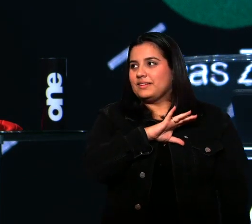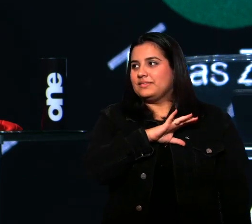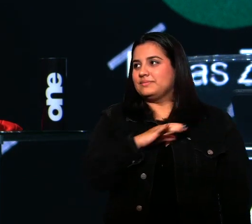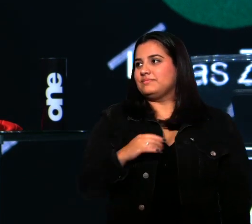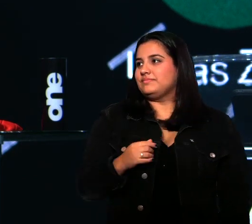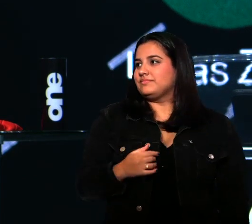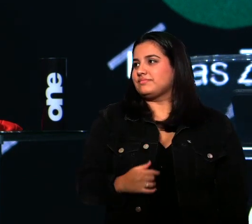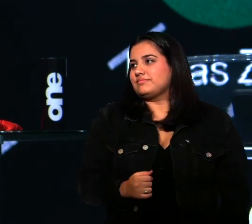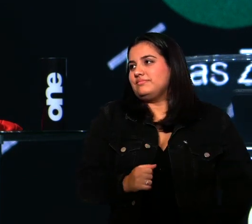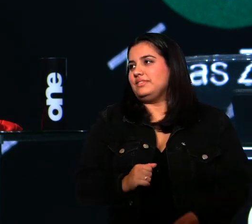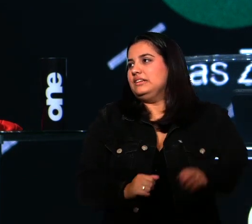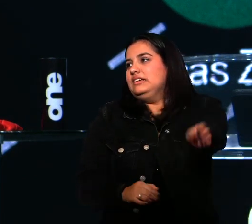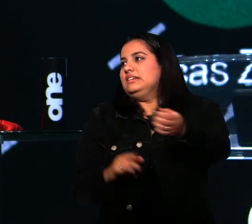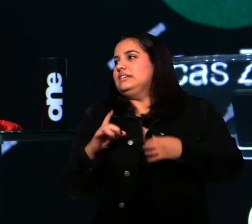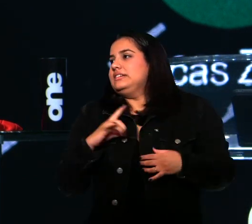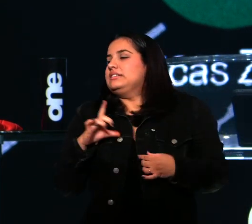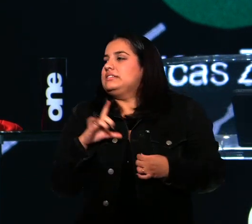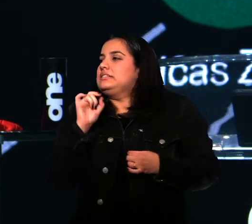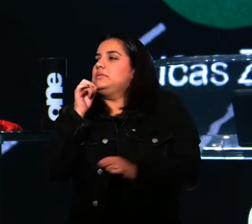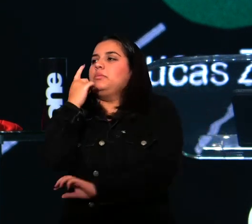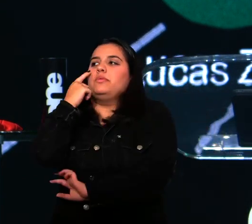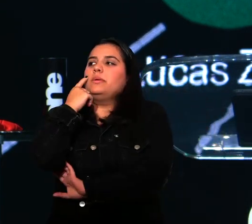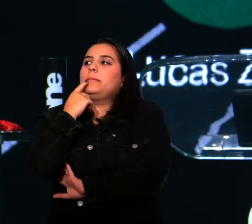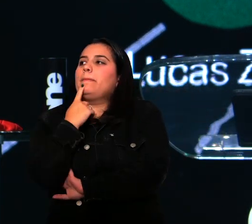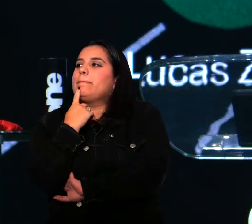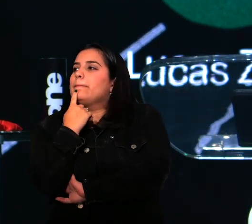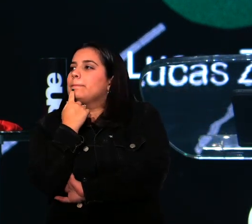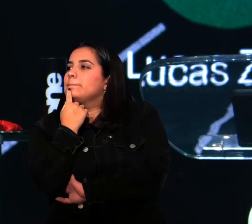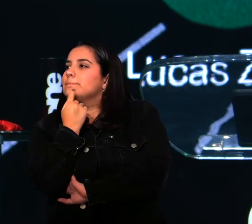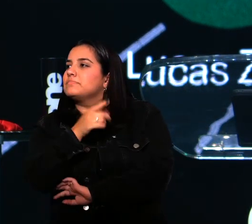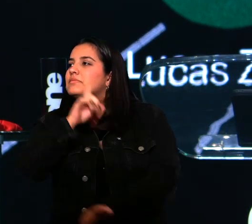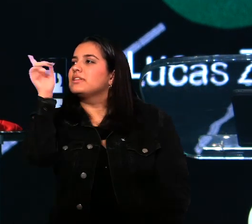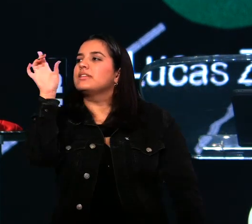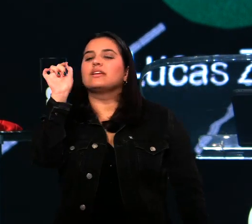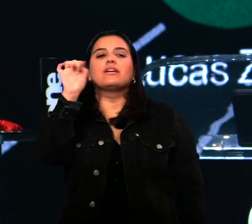né? Tem um aqui, vamos ver, peraí. E esse aqui, gente?